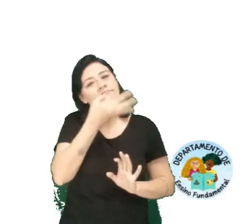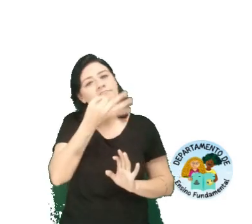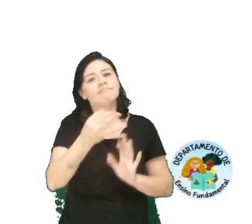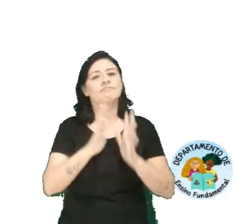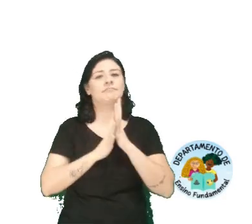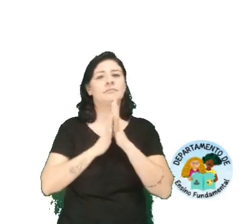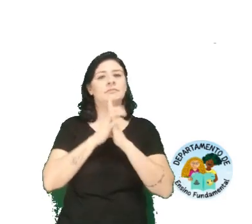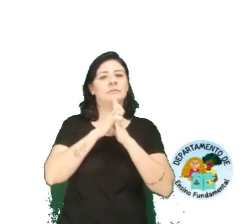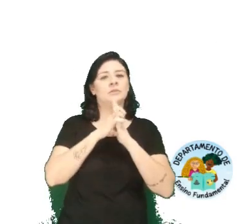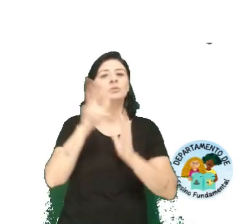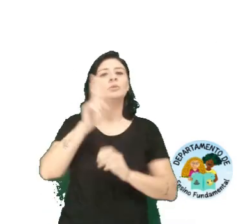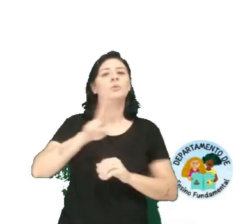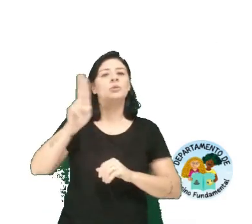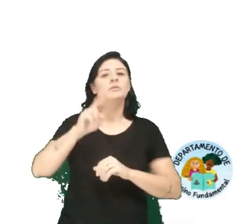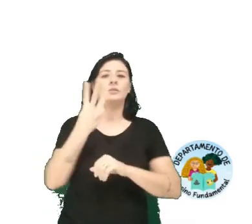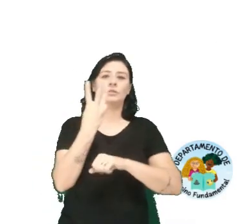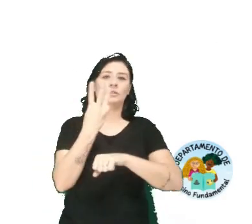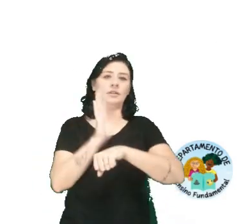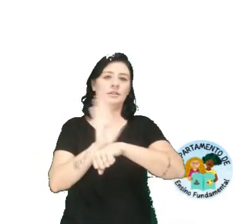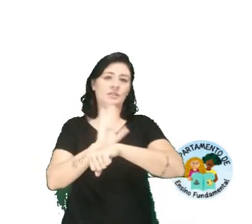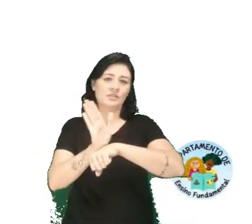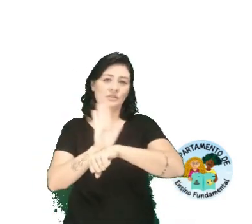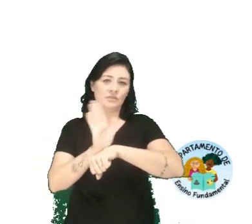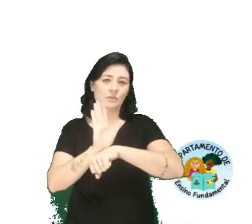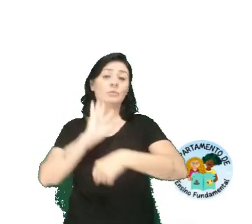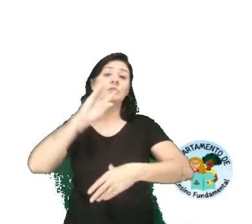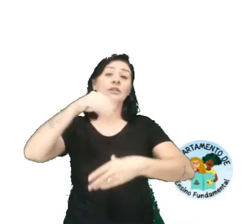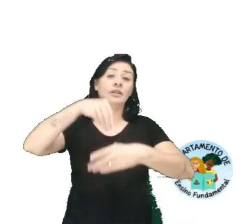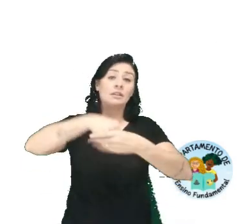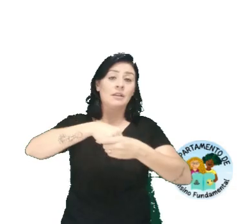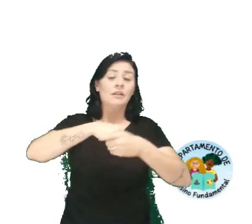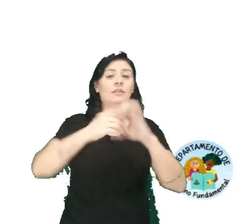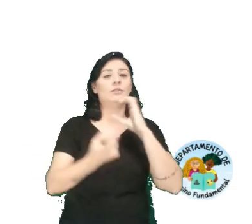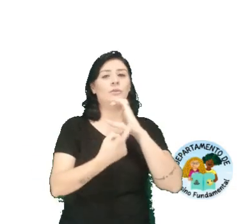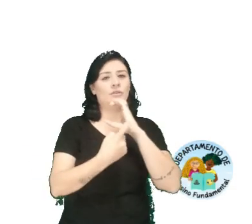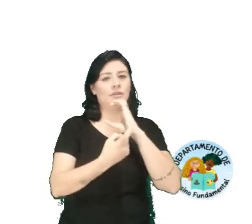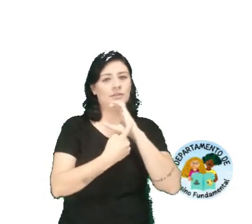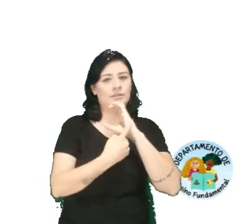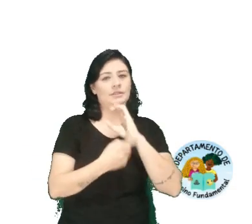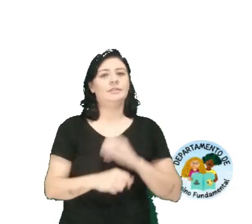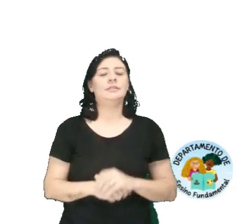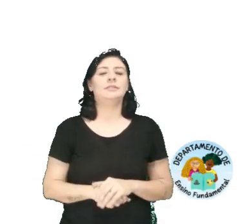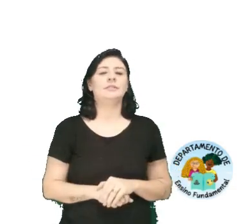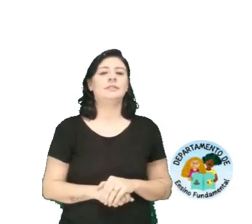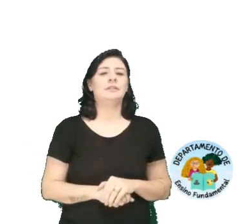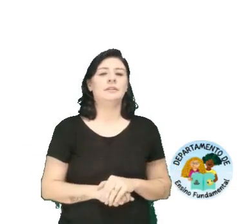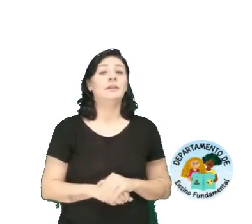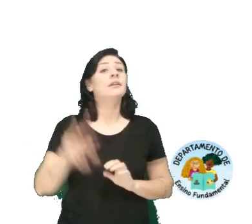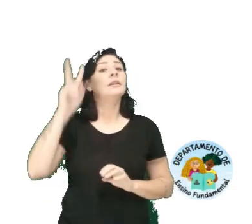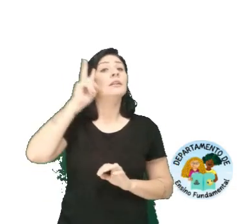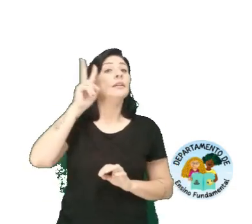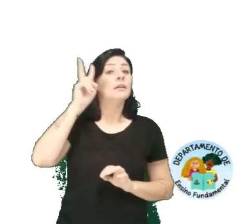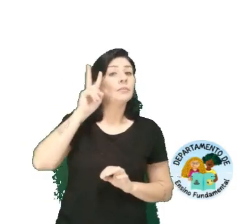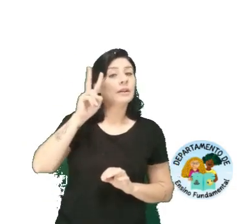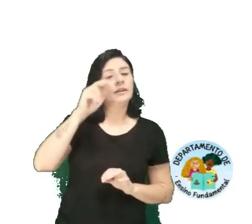aula utilizando esses 3 vídeos que estão lá disponíveis no Conectar, tá?